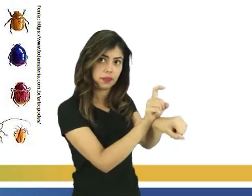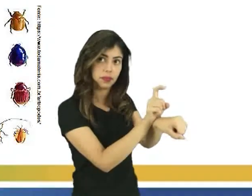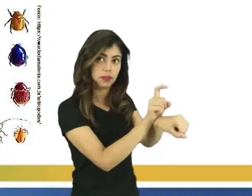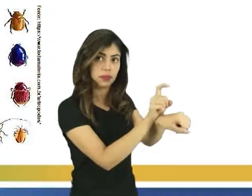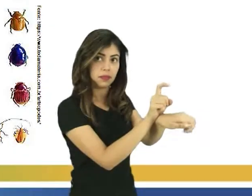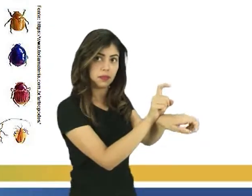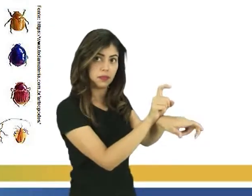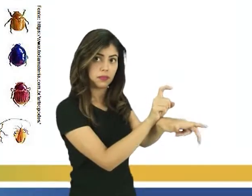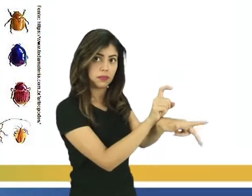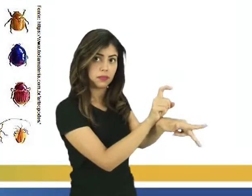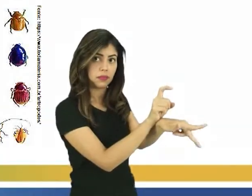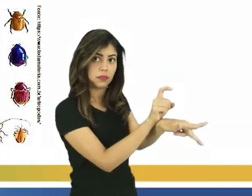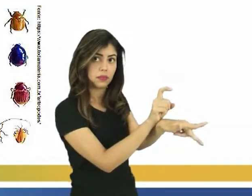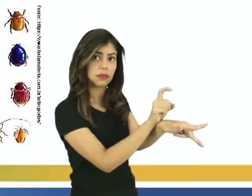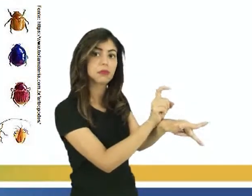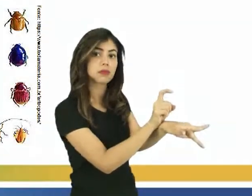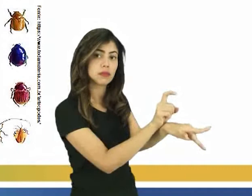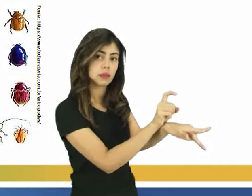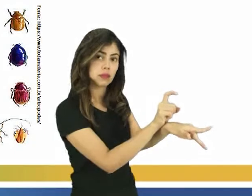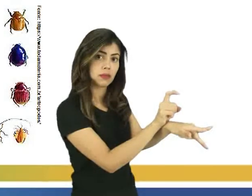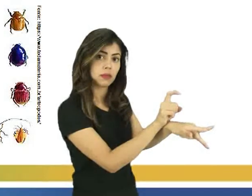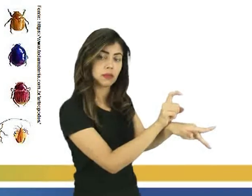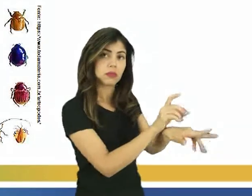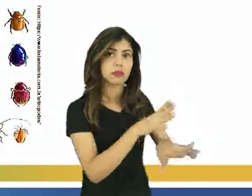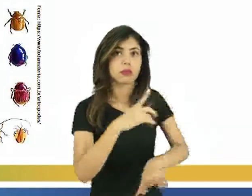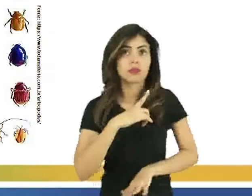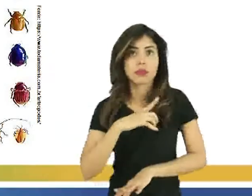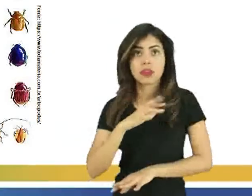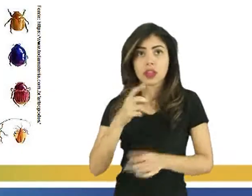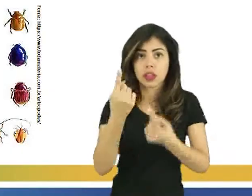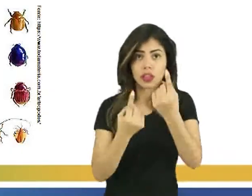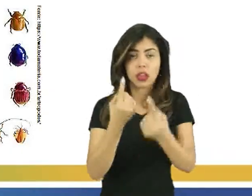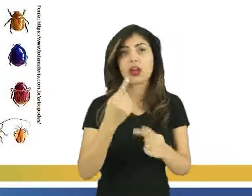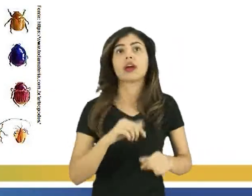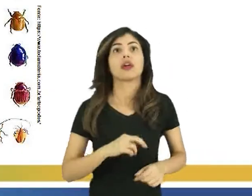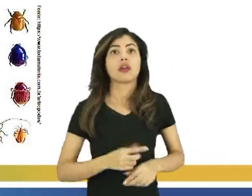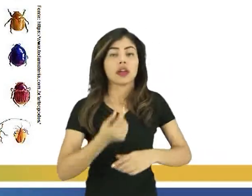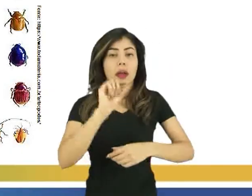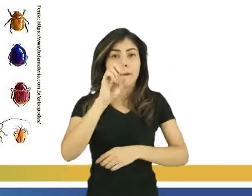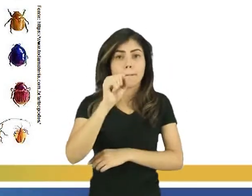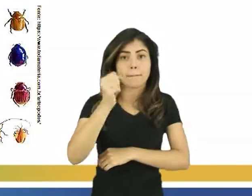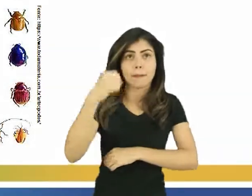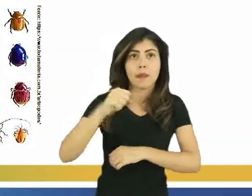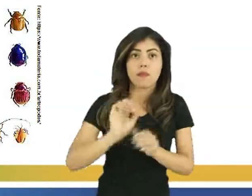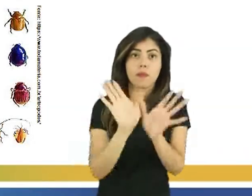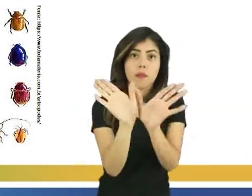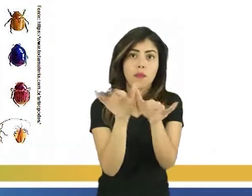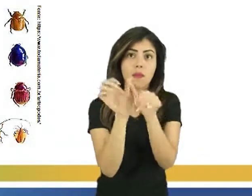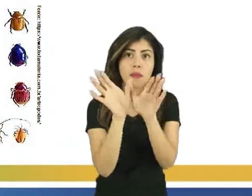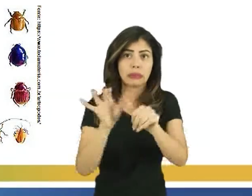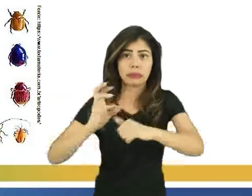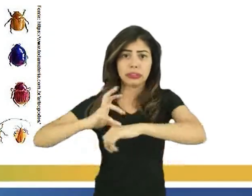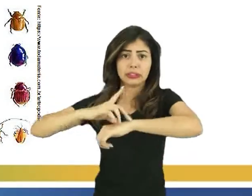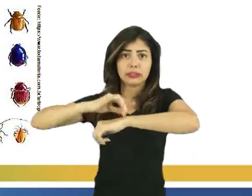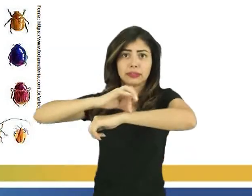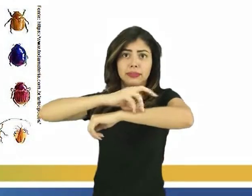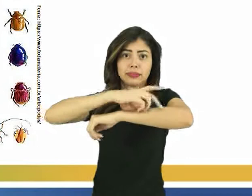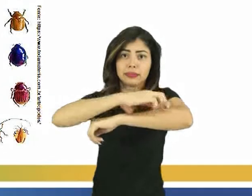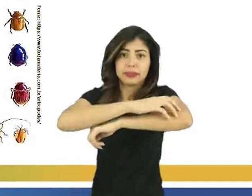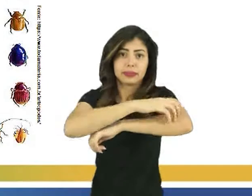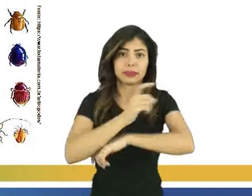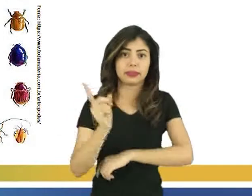nitidamente segmentado, fica separado. Entre eles, nós podemos encontrar besouros, borboletas, aranhas,